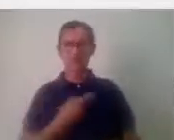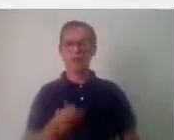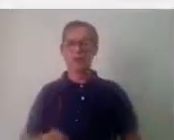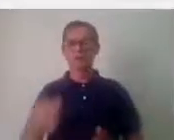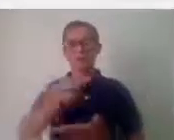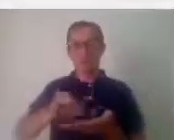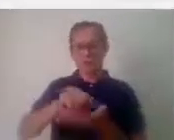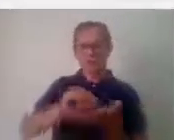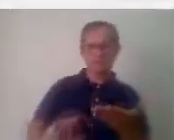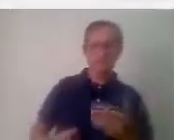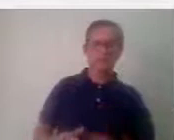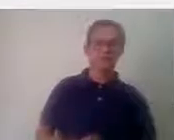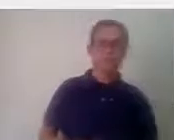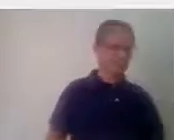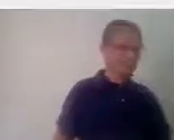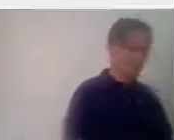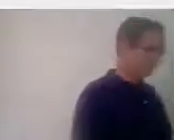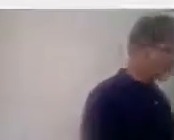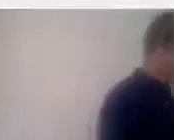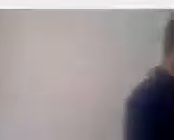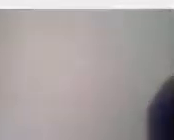corrigir a atividade.